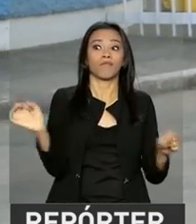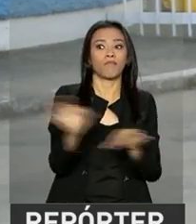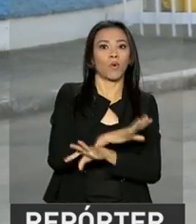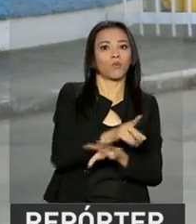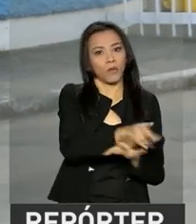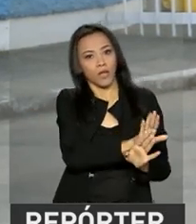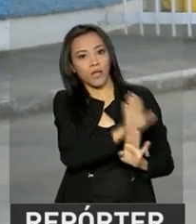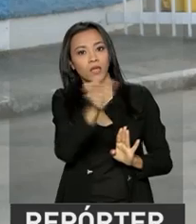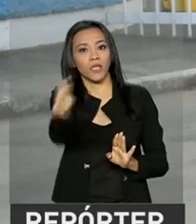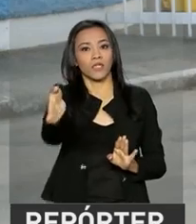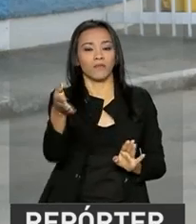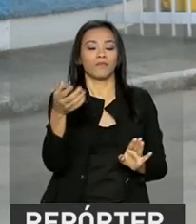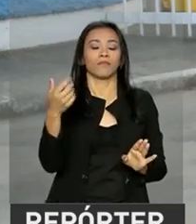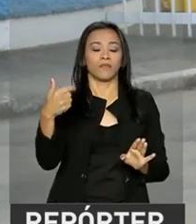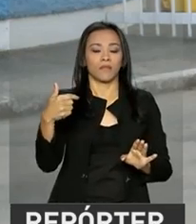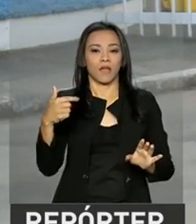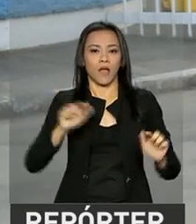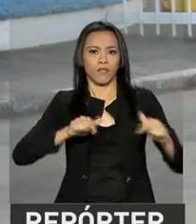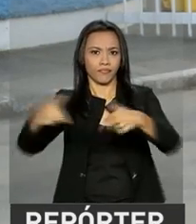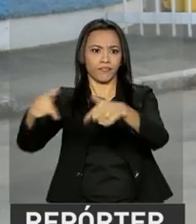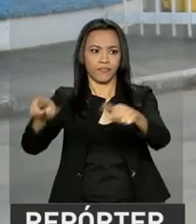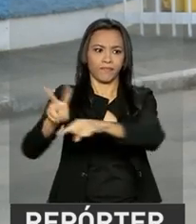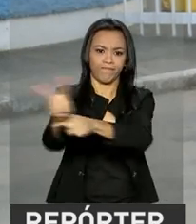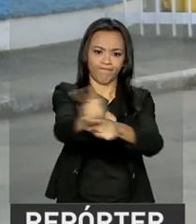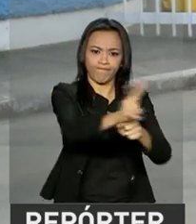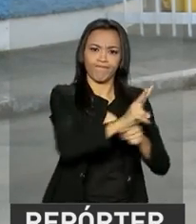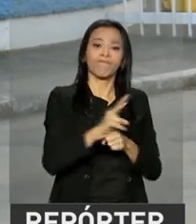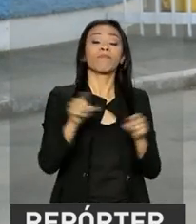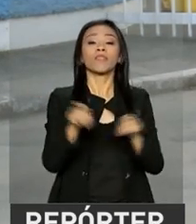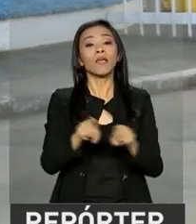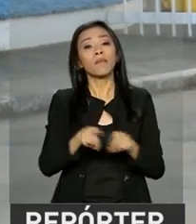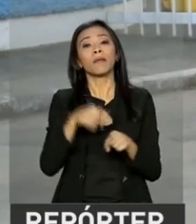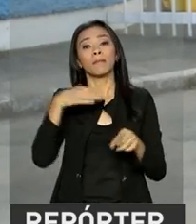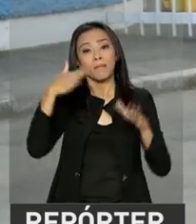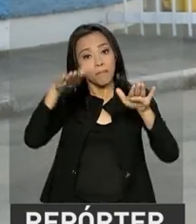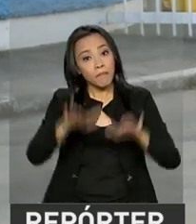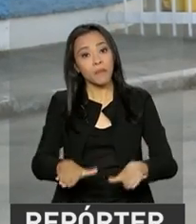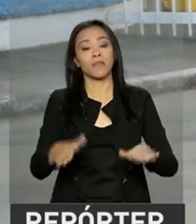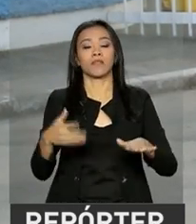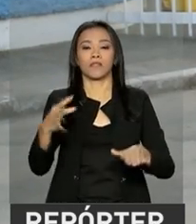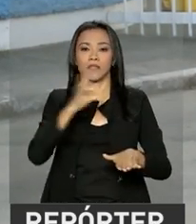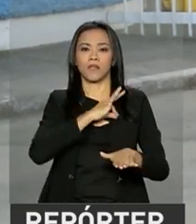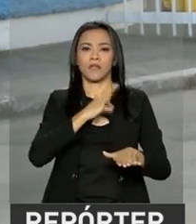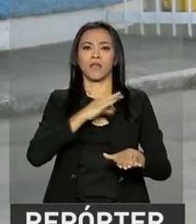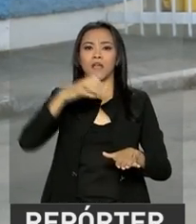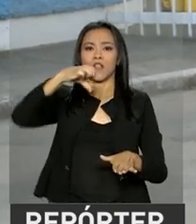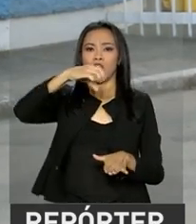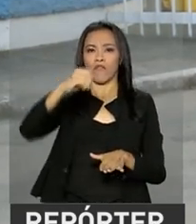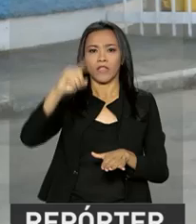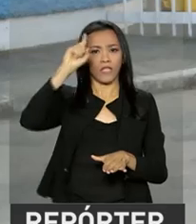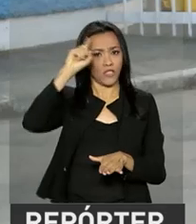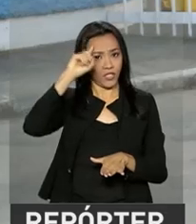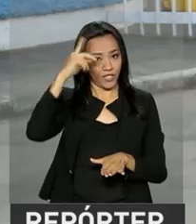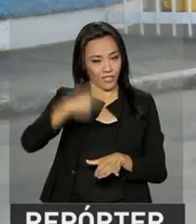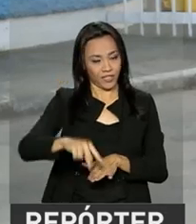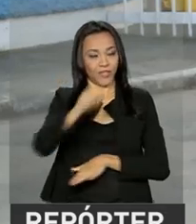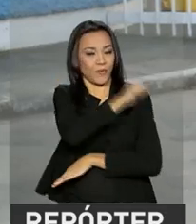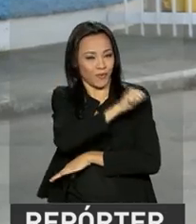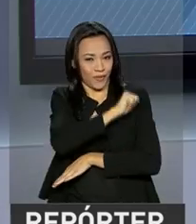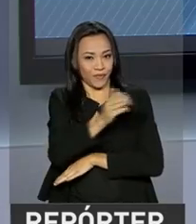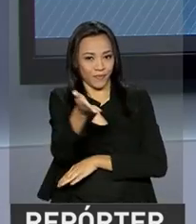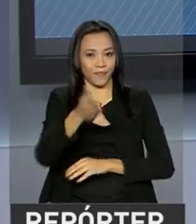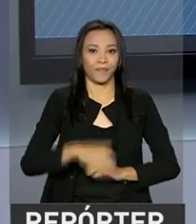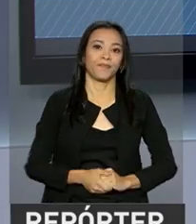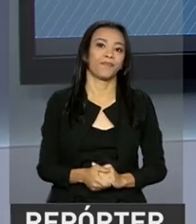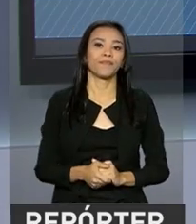a operar o governo autorizou ainda a permanência da força nacional no estado por 90 dias do Rio de Janeiro Natália